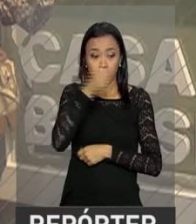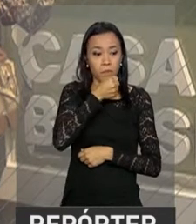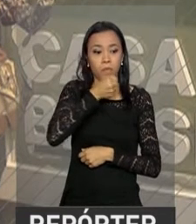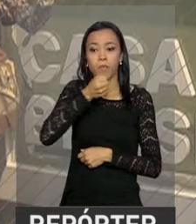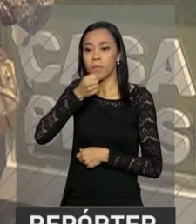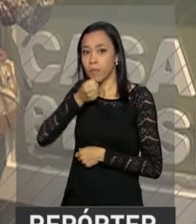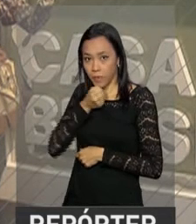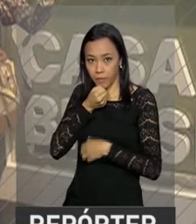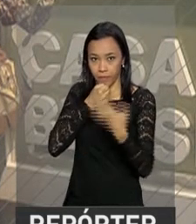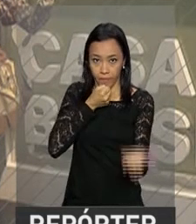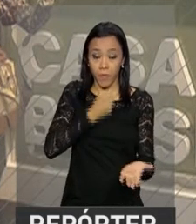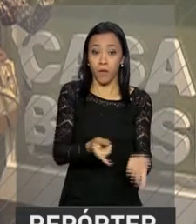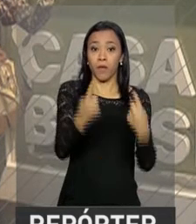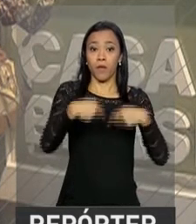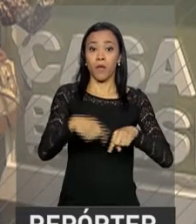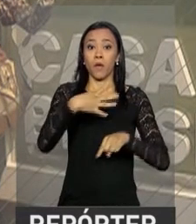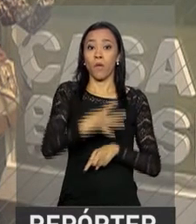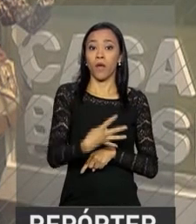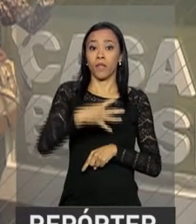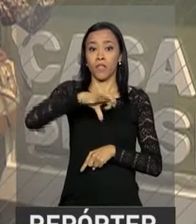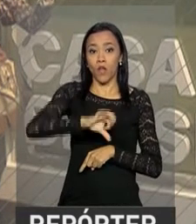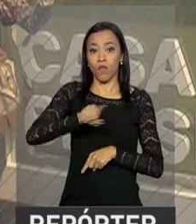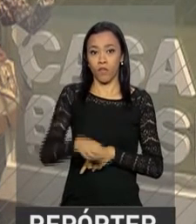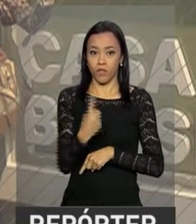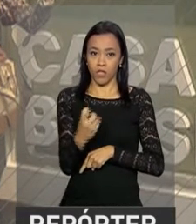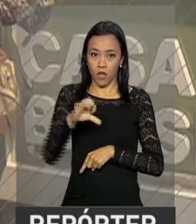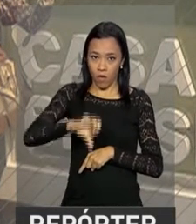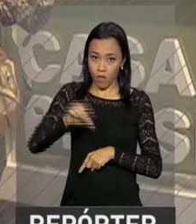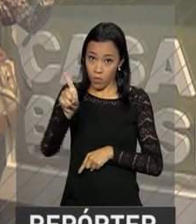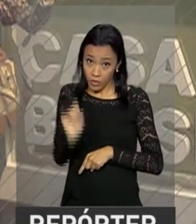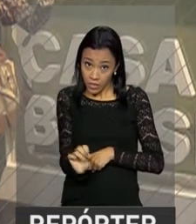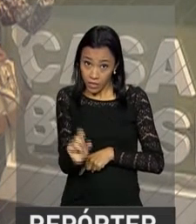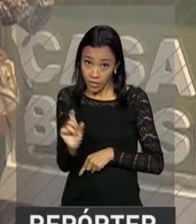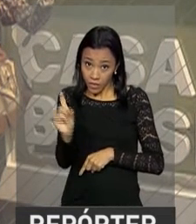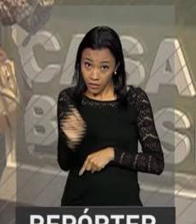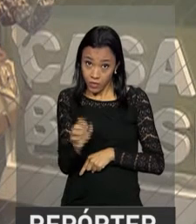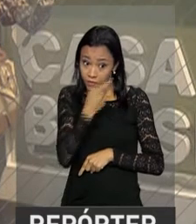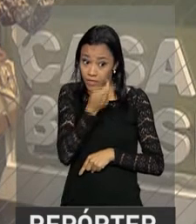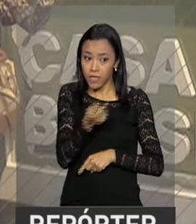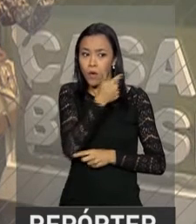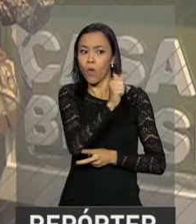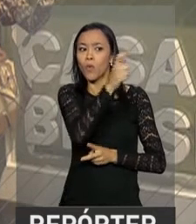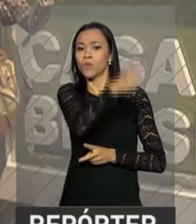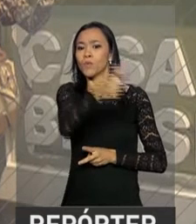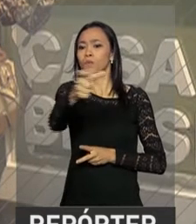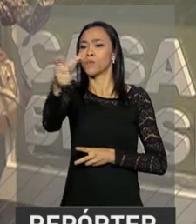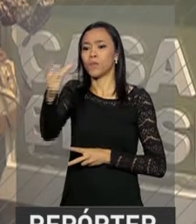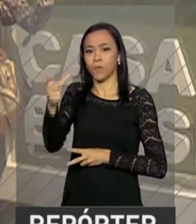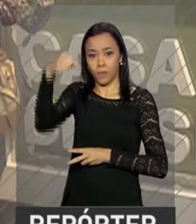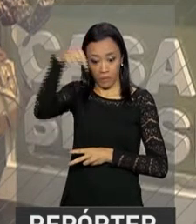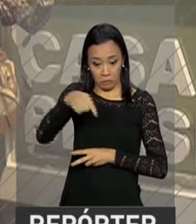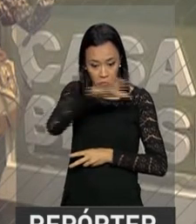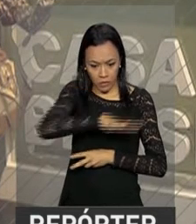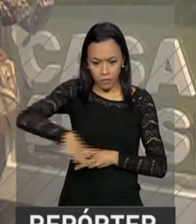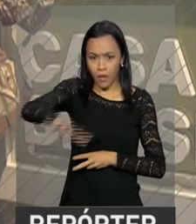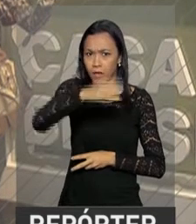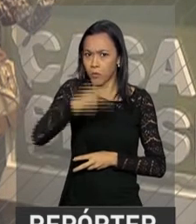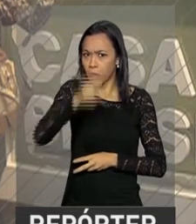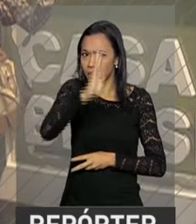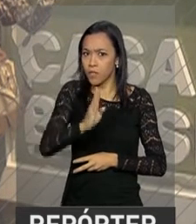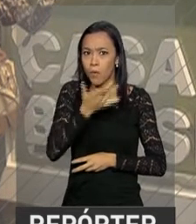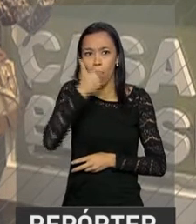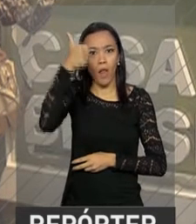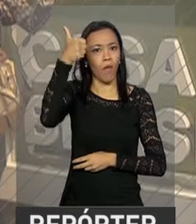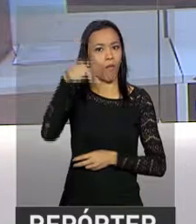entrevistados 49,16 nove porcento dos que visitaram Outras casas consideram o espaço brasileiro